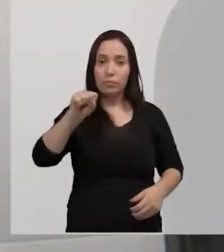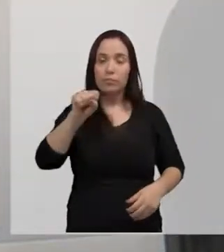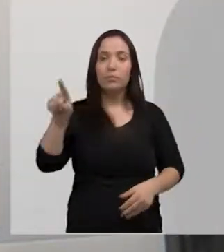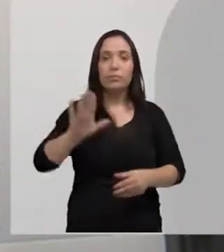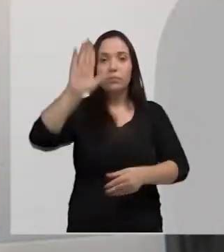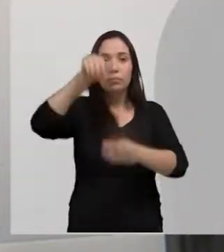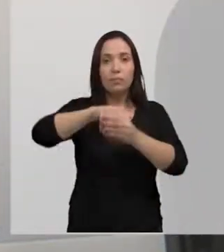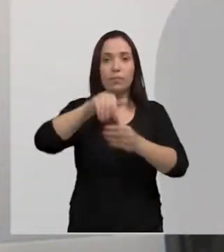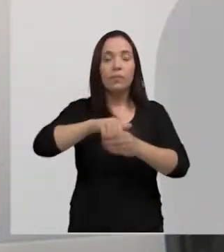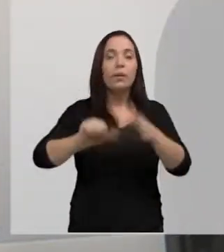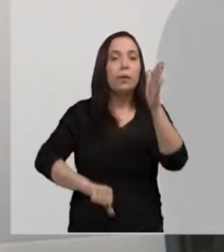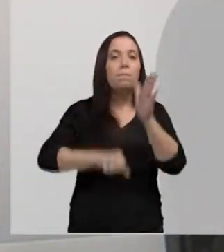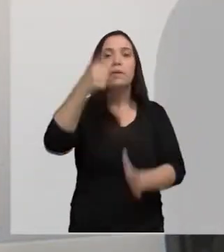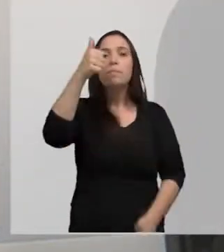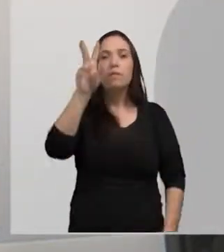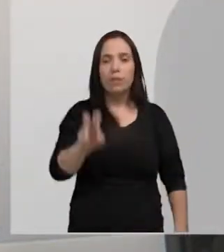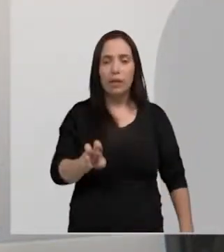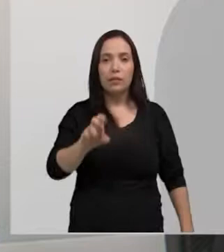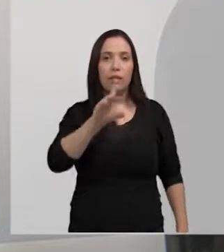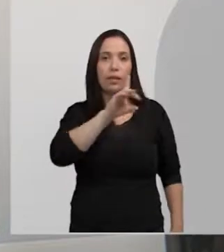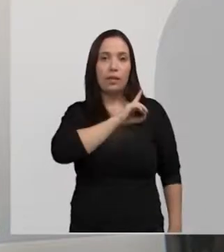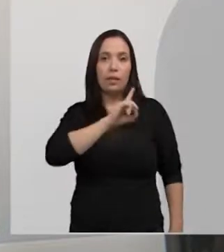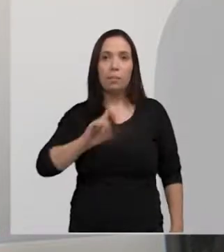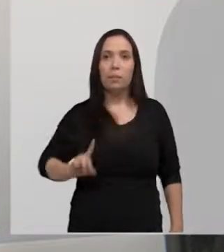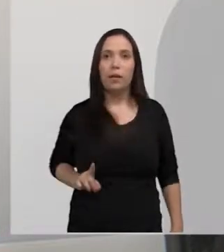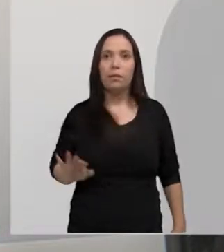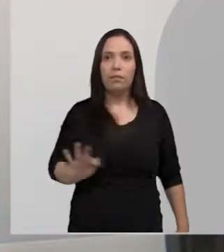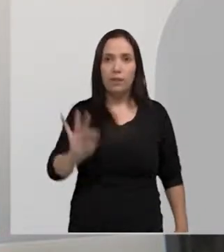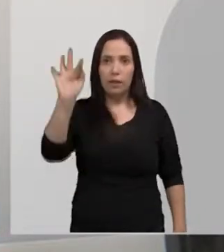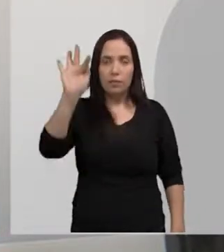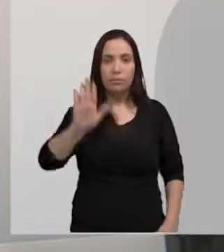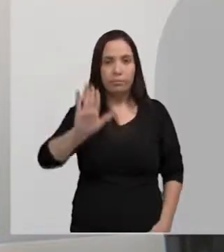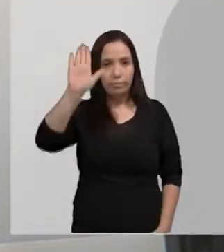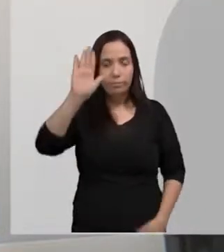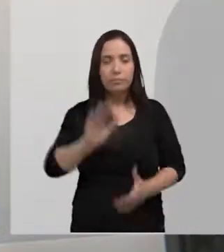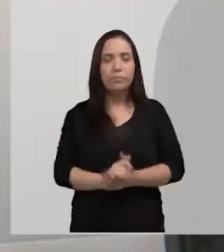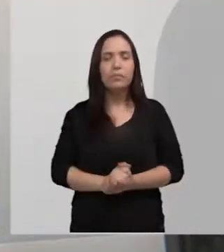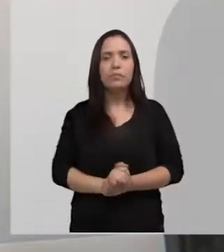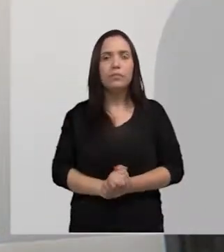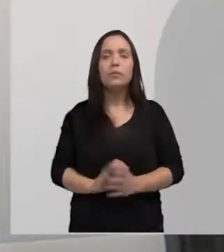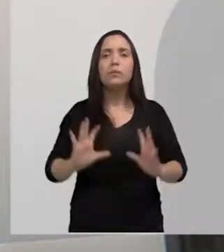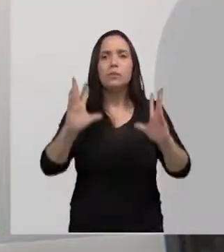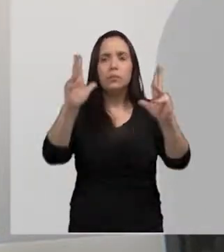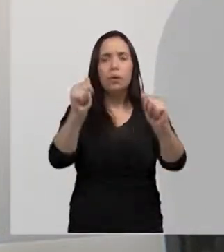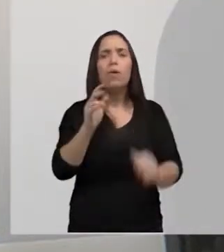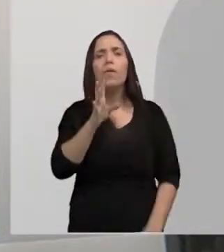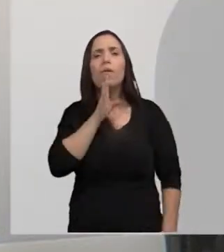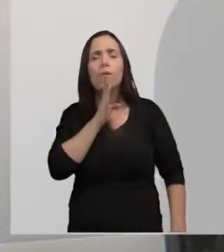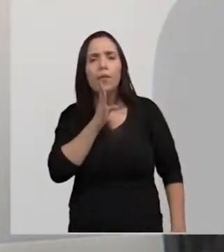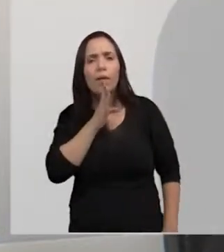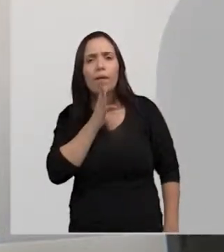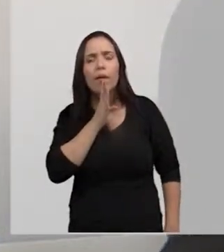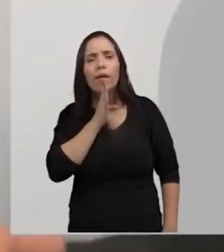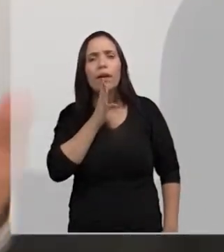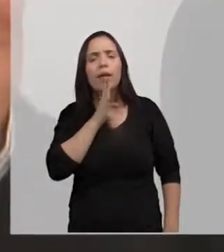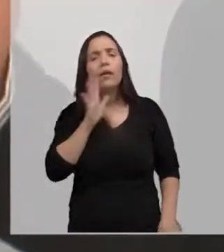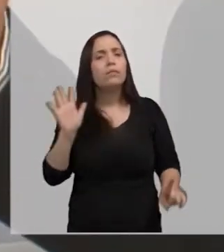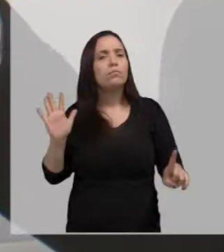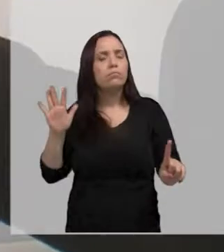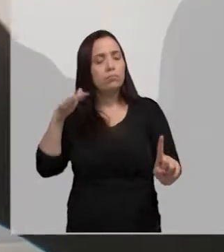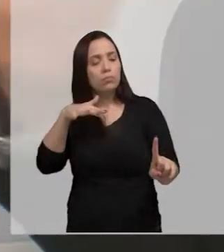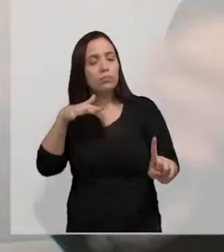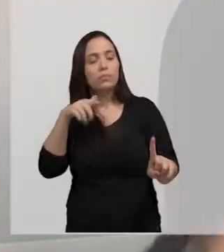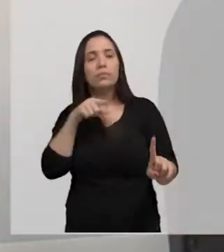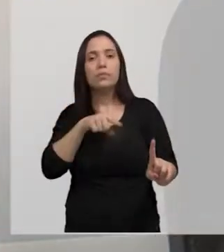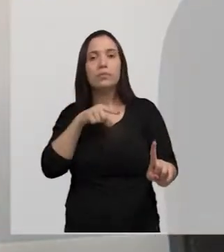ele disputa pela primeira vez o mandato de deputado federal. Era conhecido nas rodas como